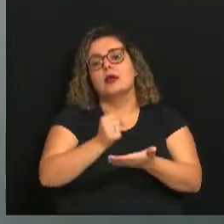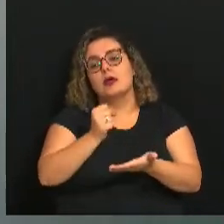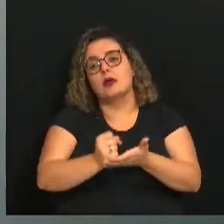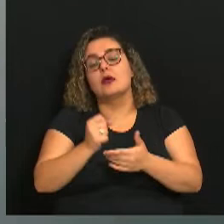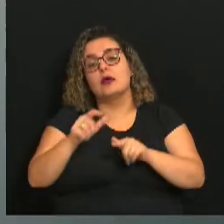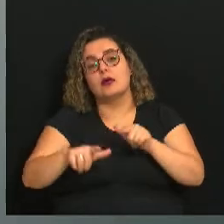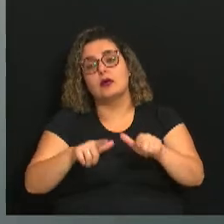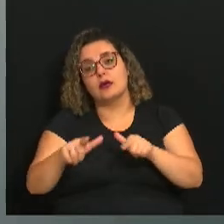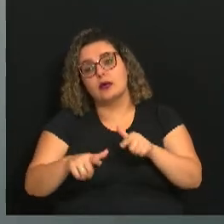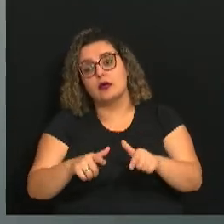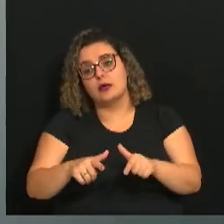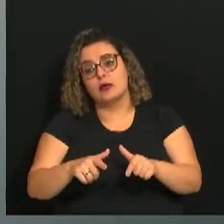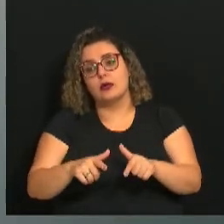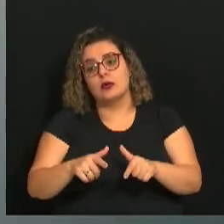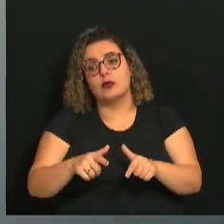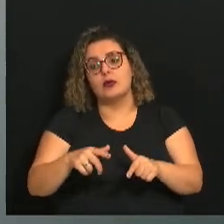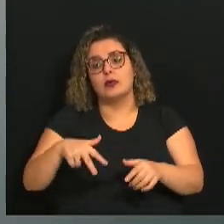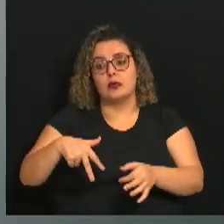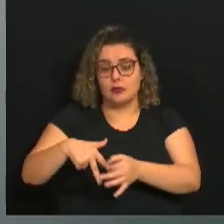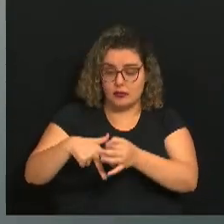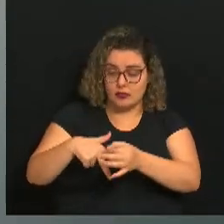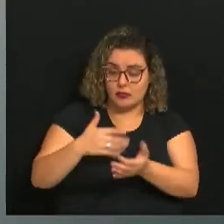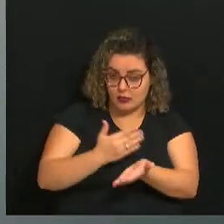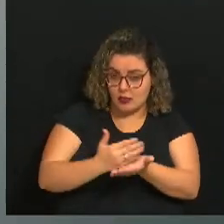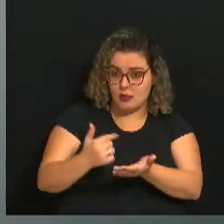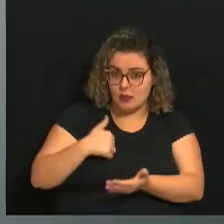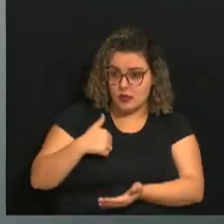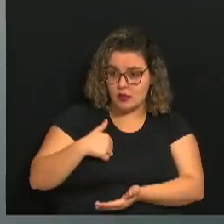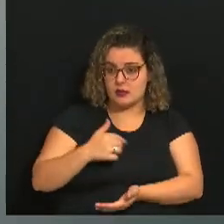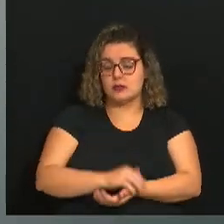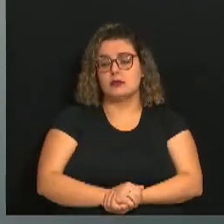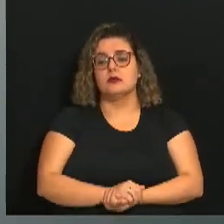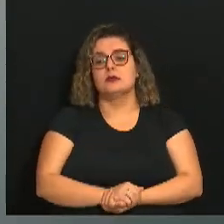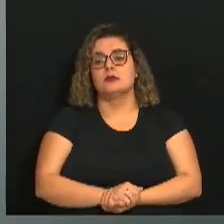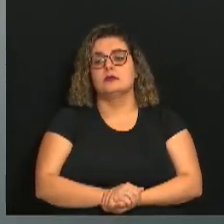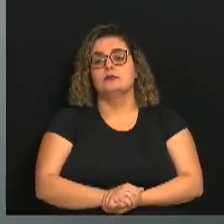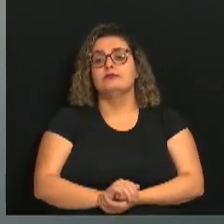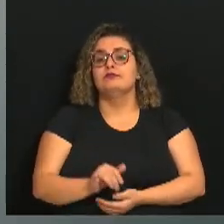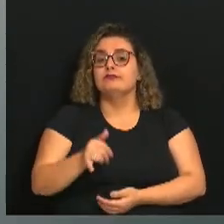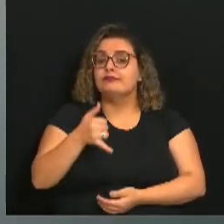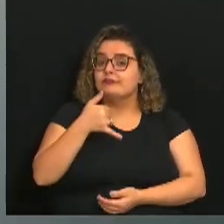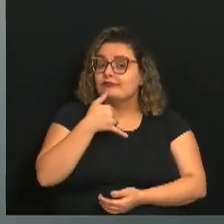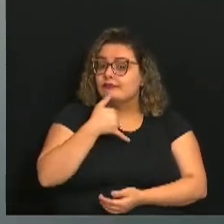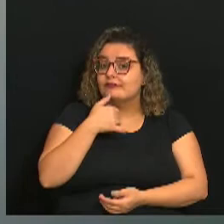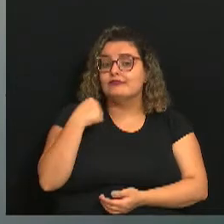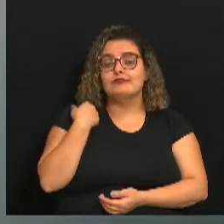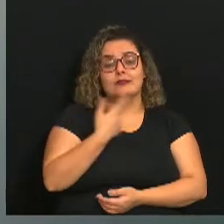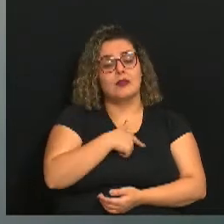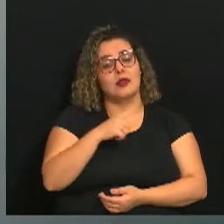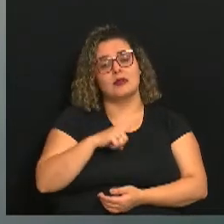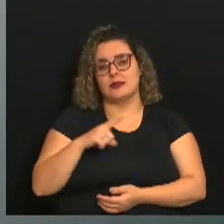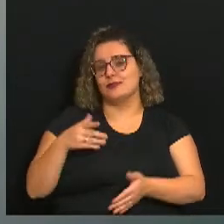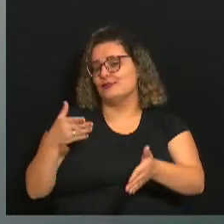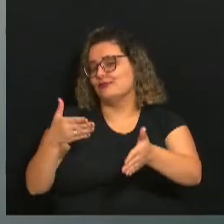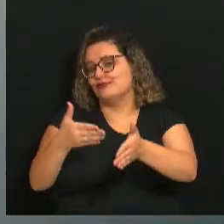disse lá no início da minha fala, na abertura, tem coisas que, infelizmente, a gente tem um limite, né, para